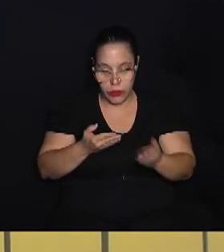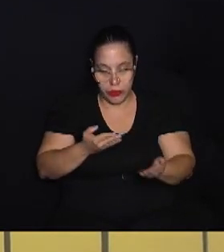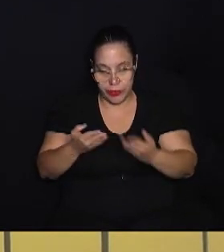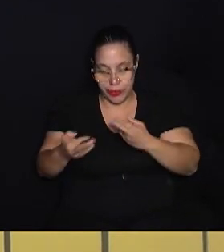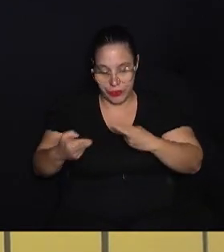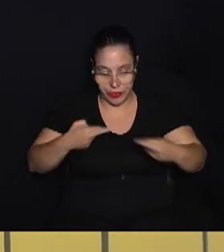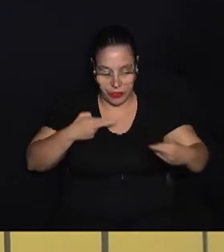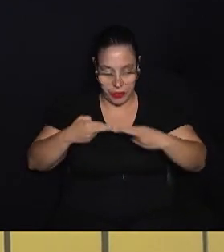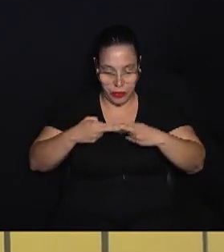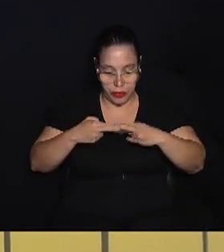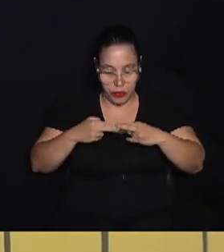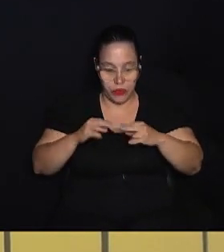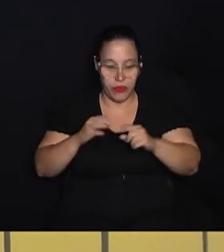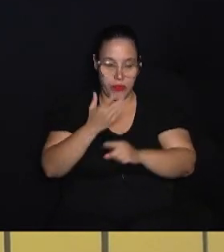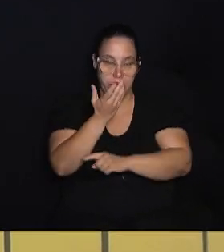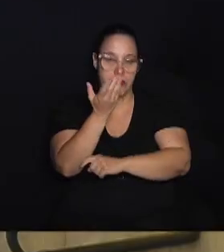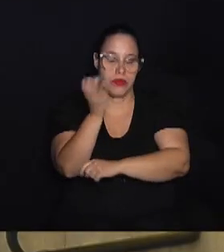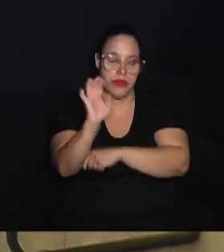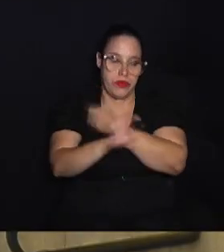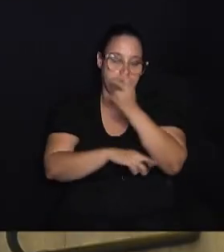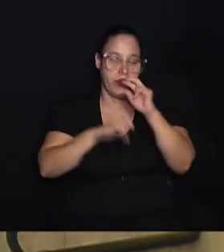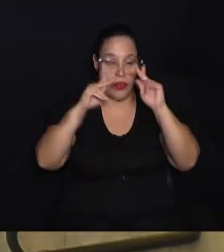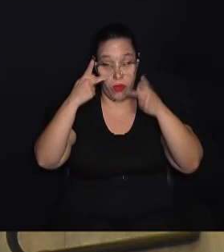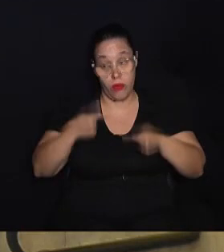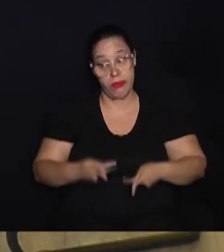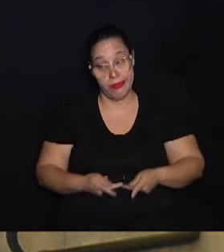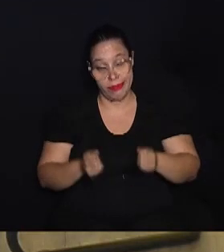relação homem-natureza.